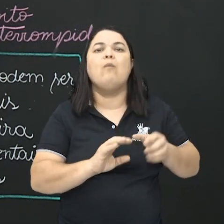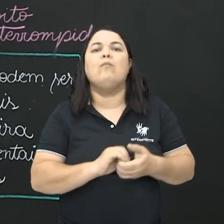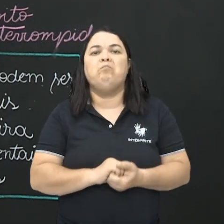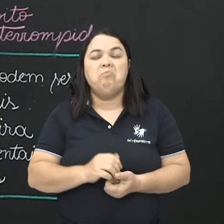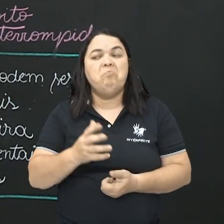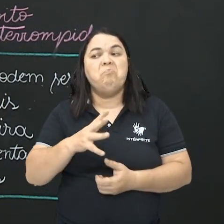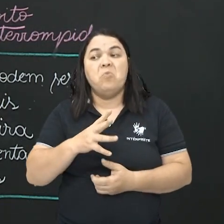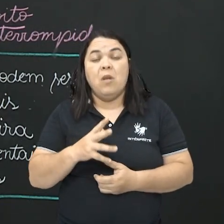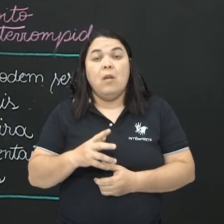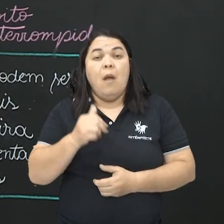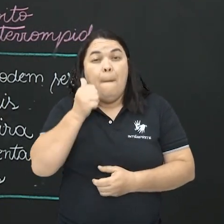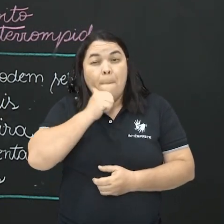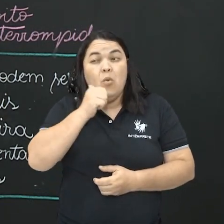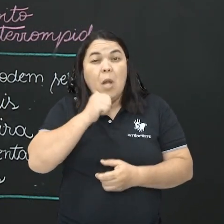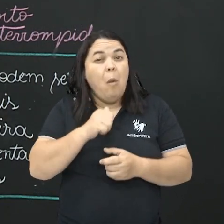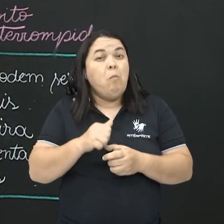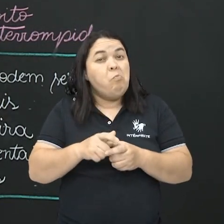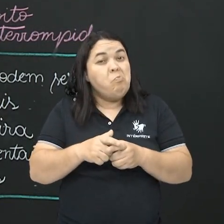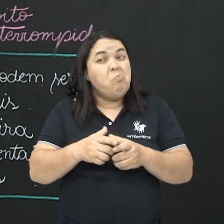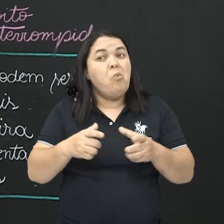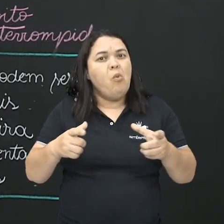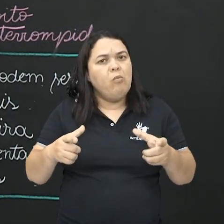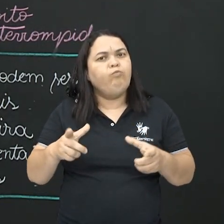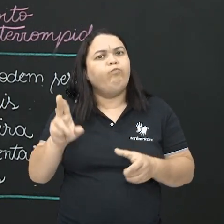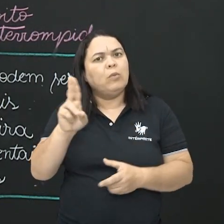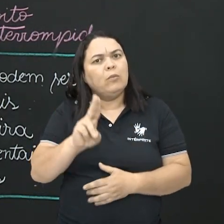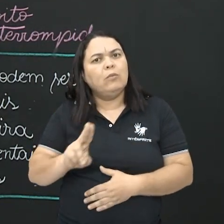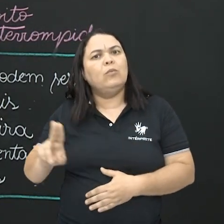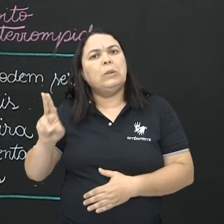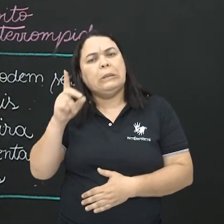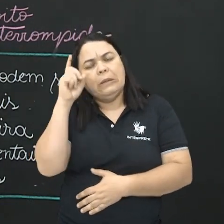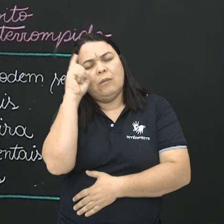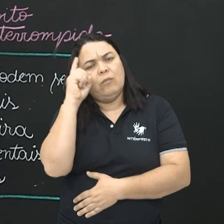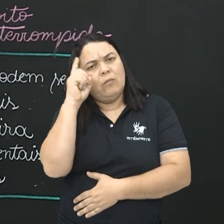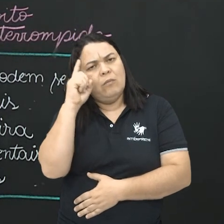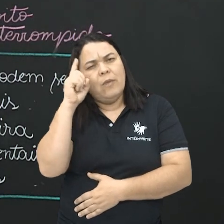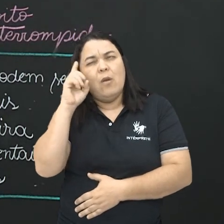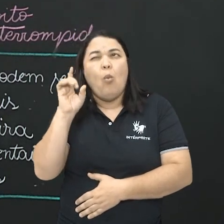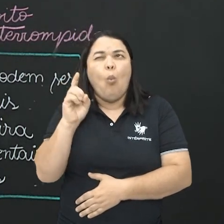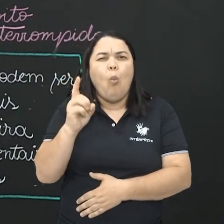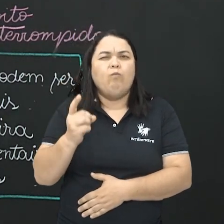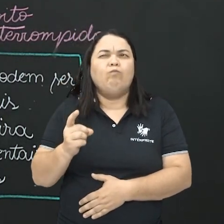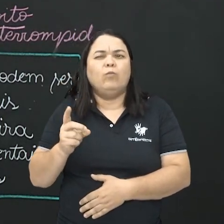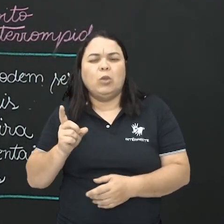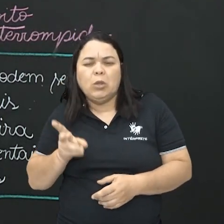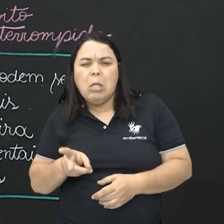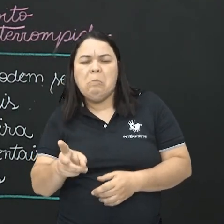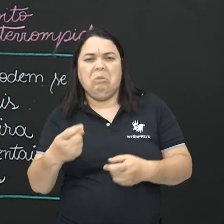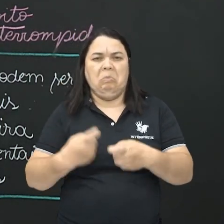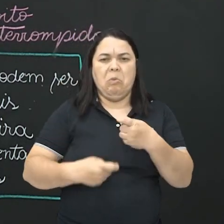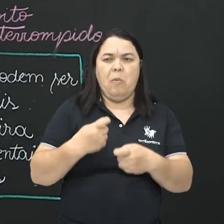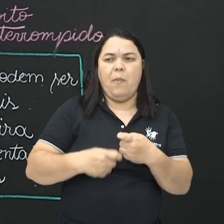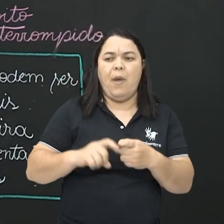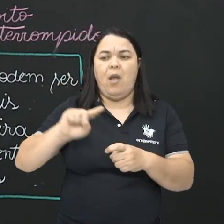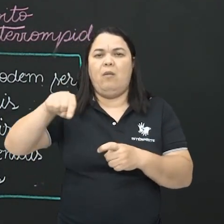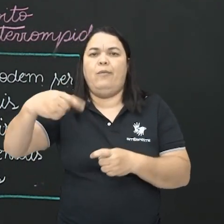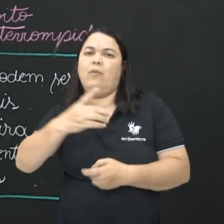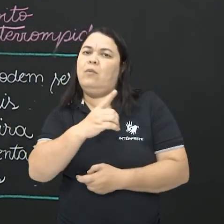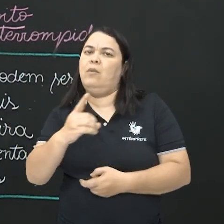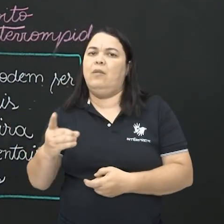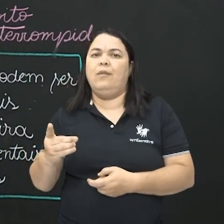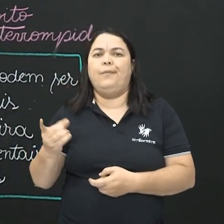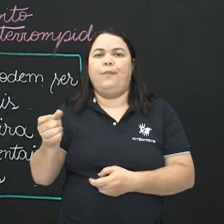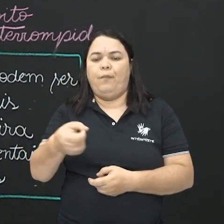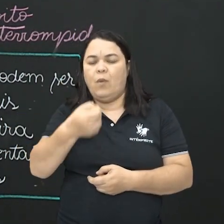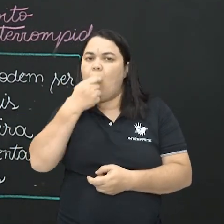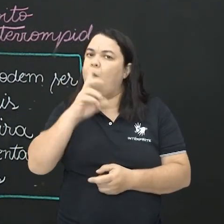emergenciais de forma rotineira. Isso é absolutamente incorreto. Não é um método de contracepção de